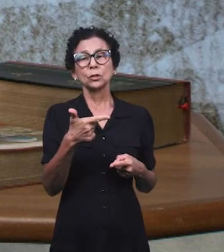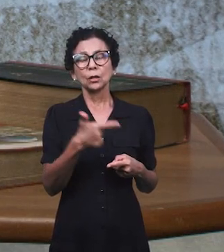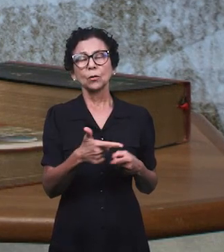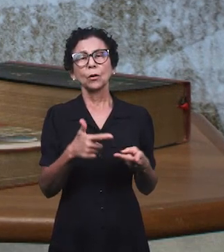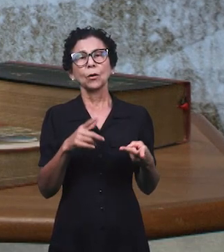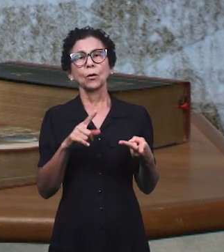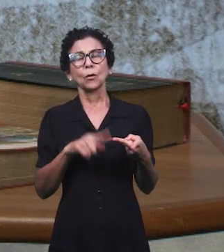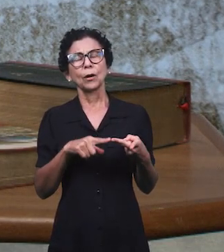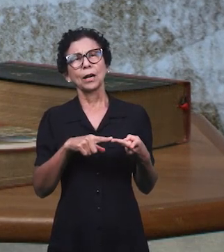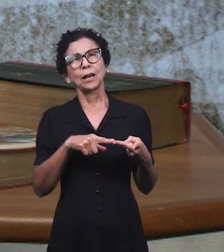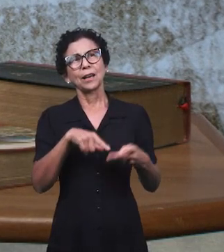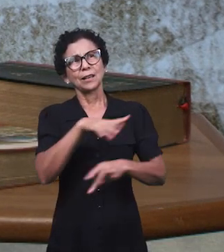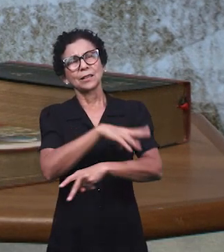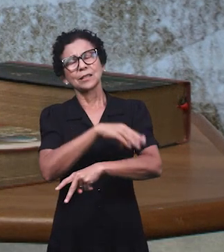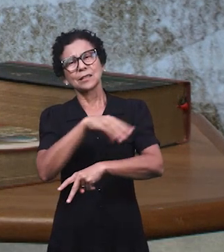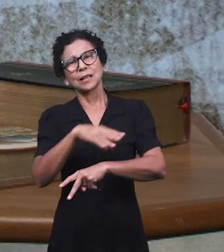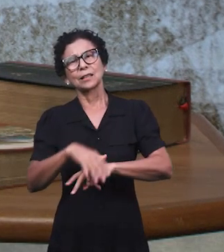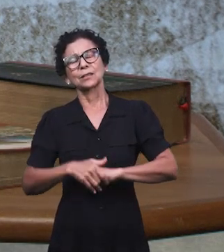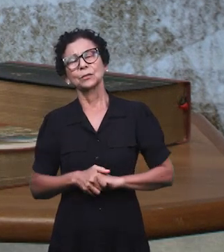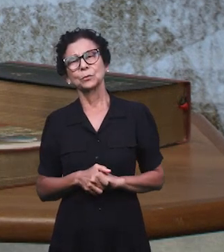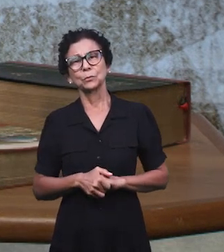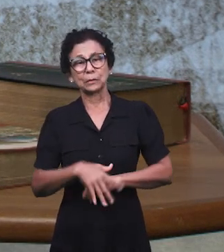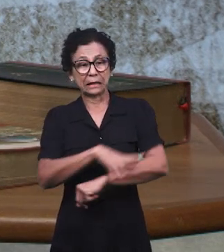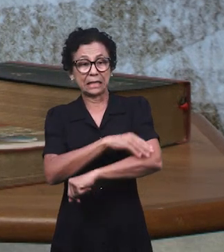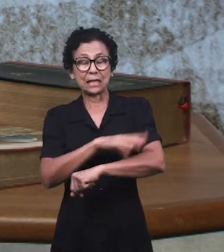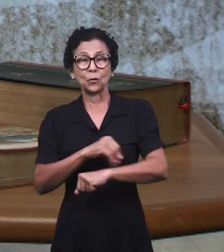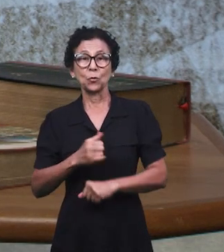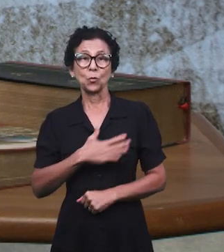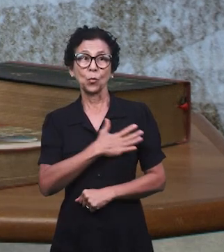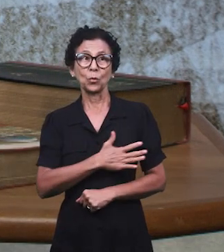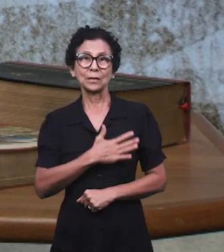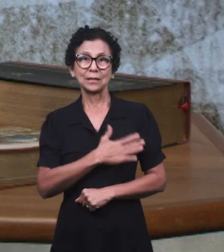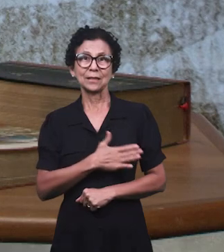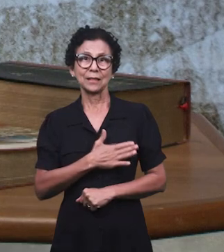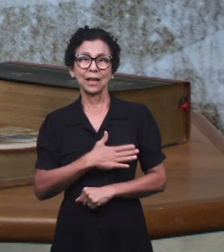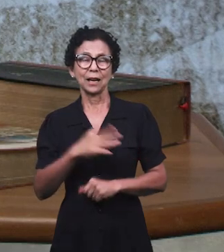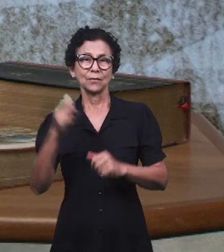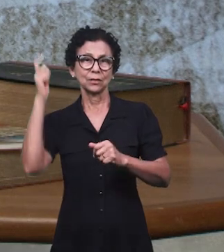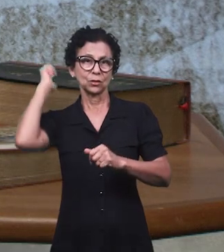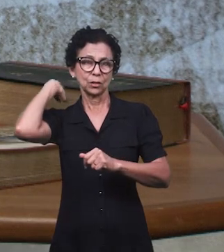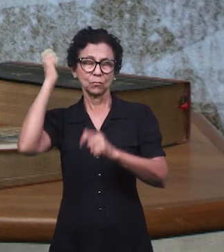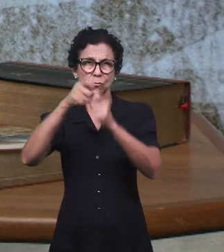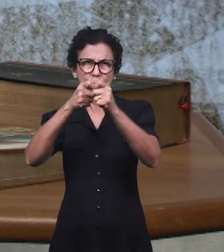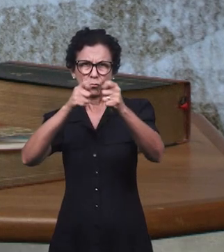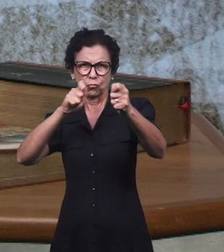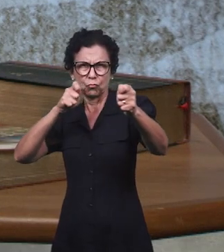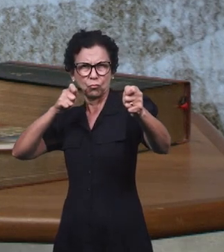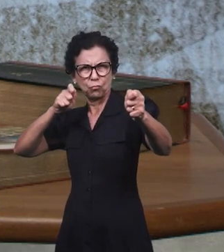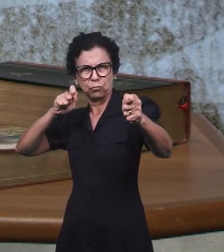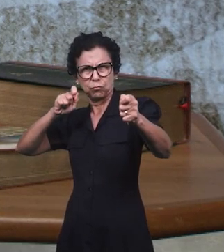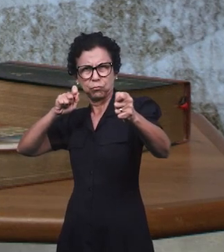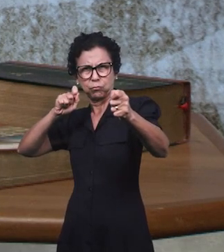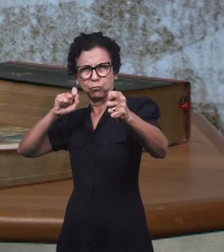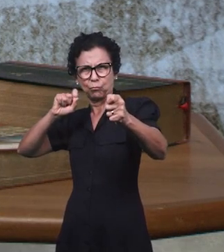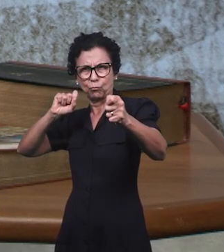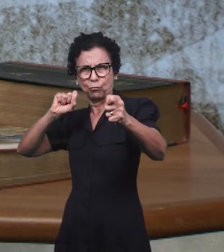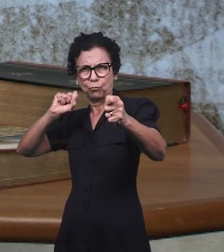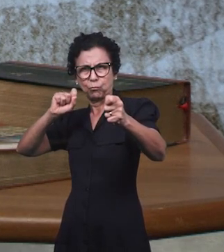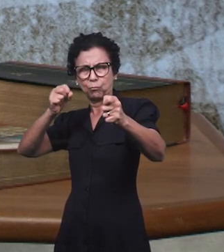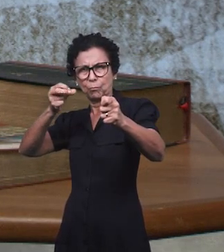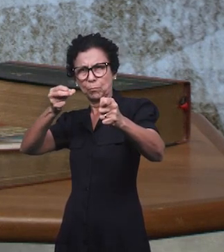porque a caça era de seu gosto, mas Rebeca amava Jacó. E Jacó cozera um